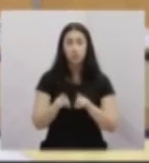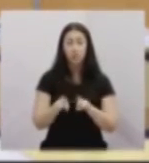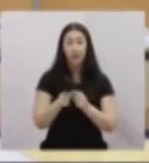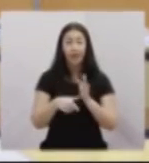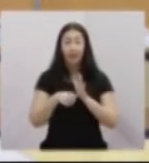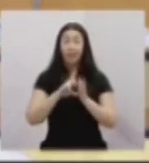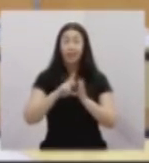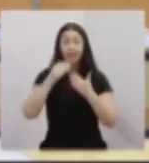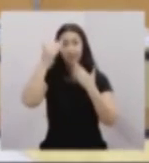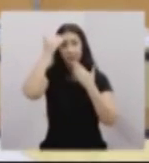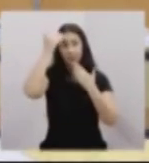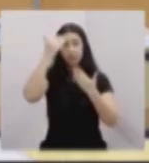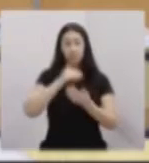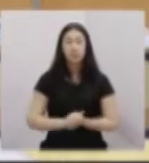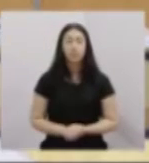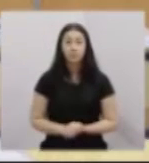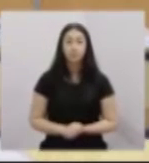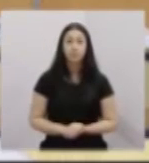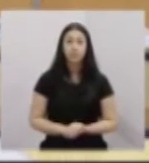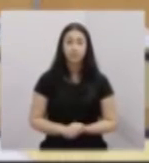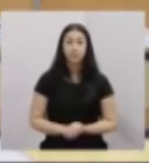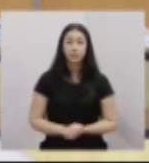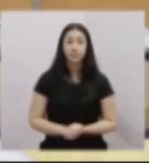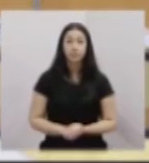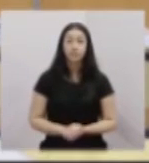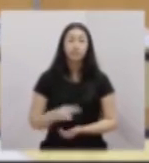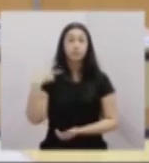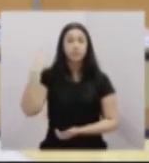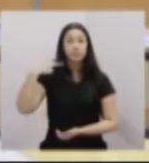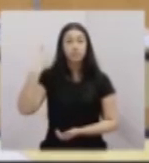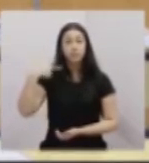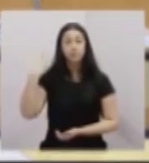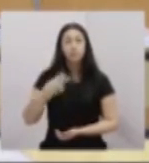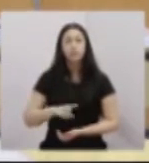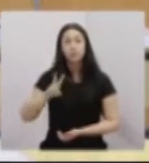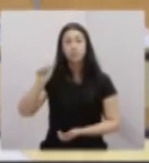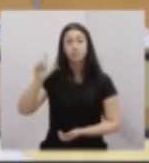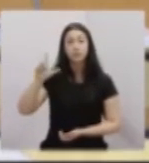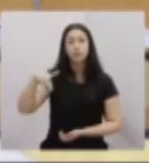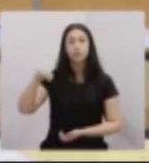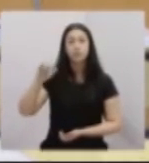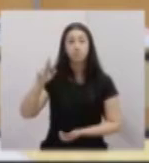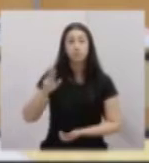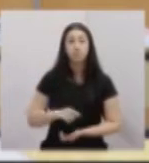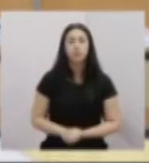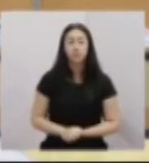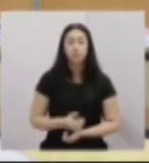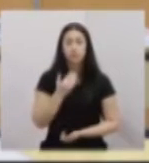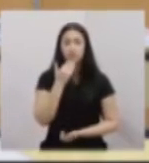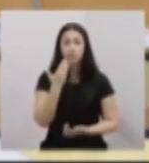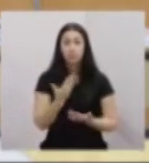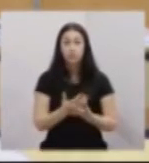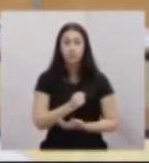antecipando agradecimento pela atenção dispensada, subscrevemos: autoria vereador Valmir Parque Meia Lua,